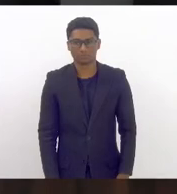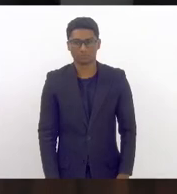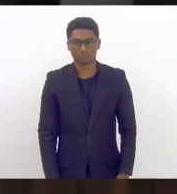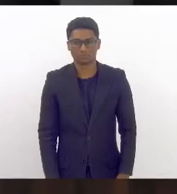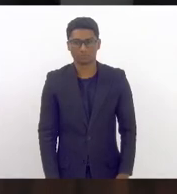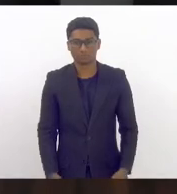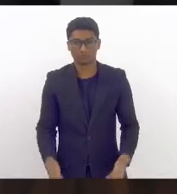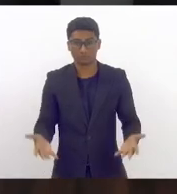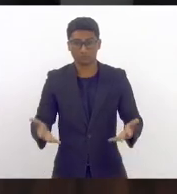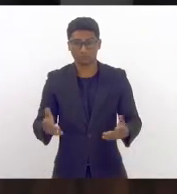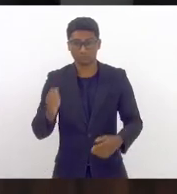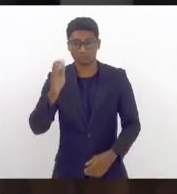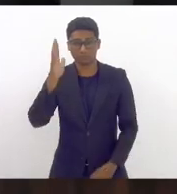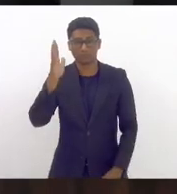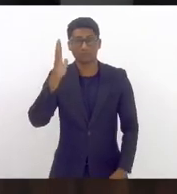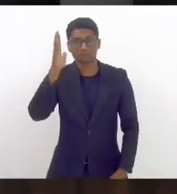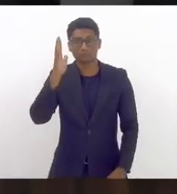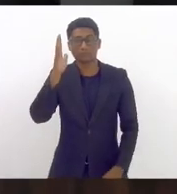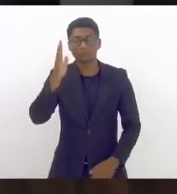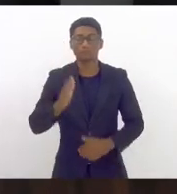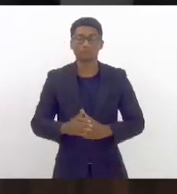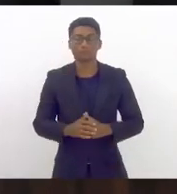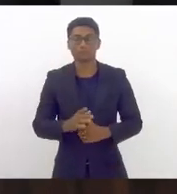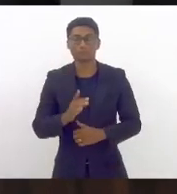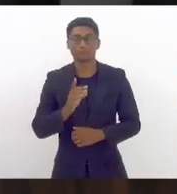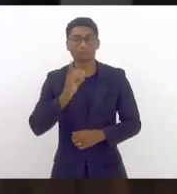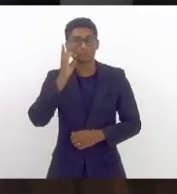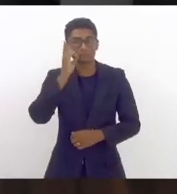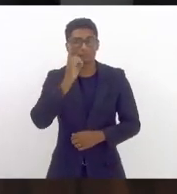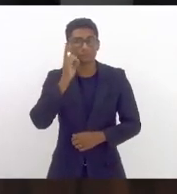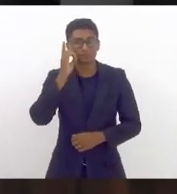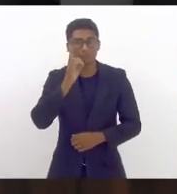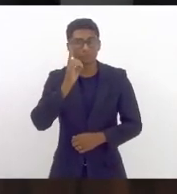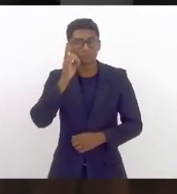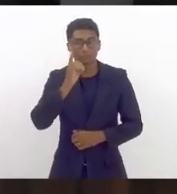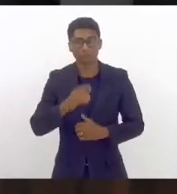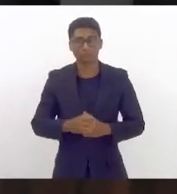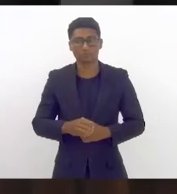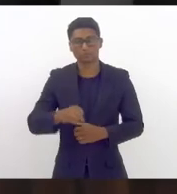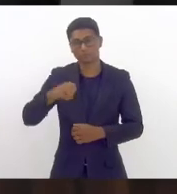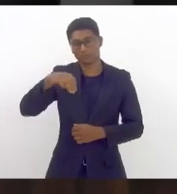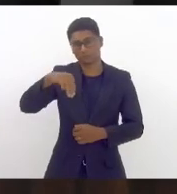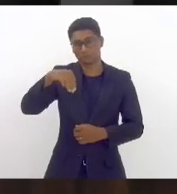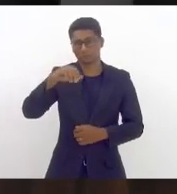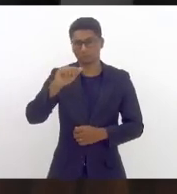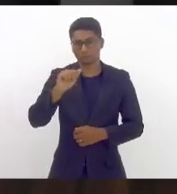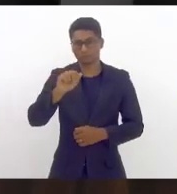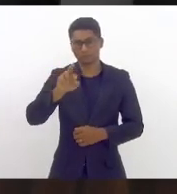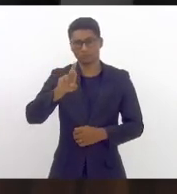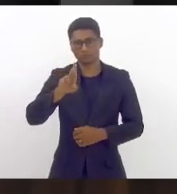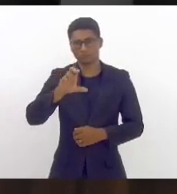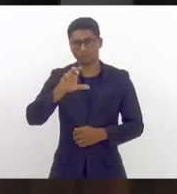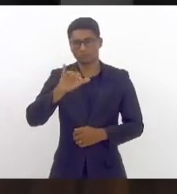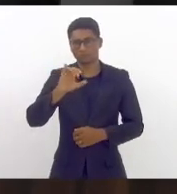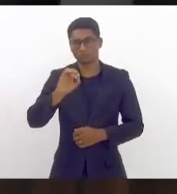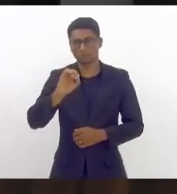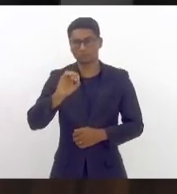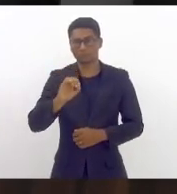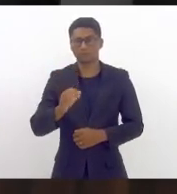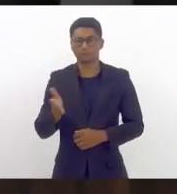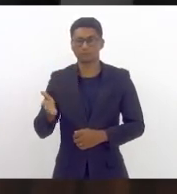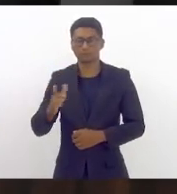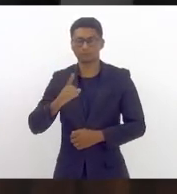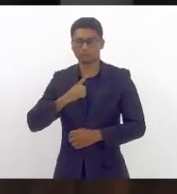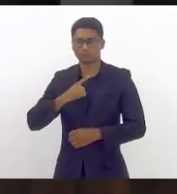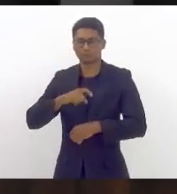próximo orador escrito é o nome Deputado Márcio Gualberto vossa excelência